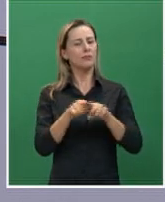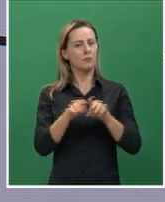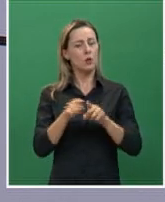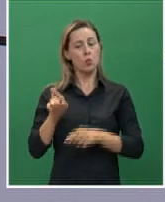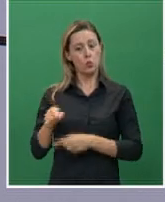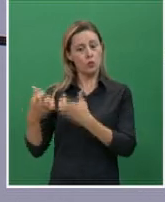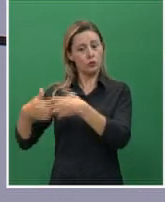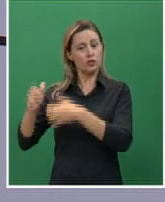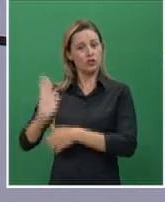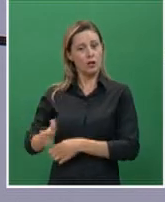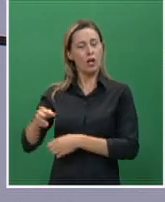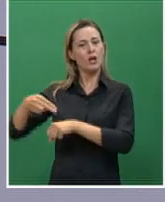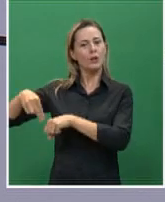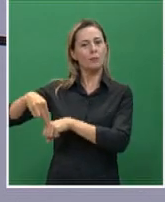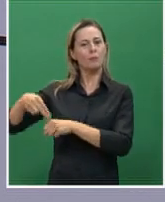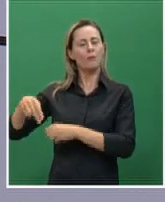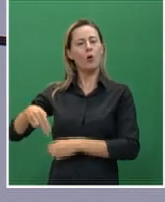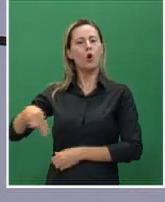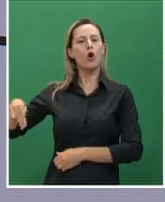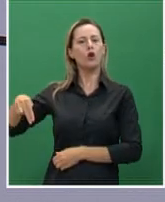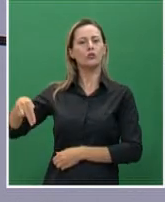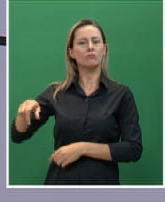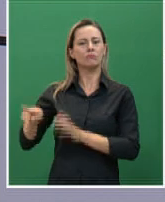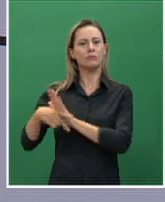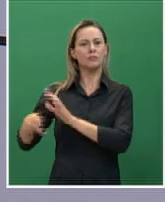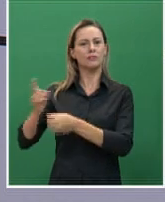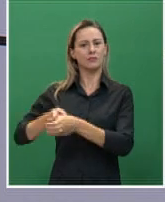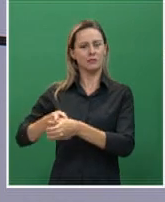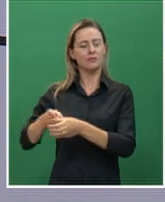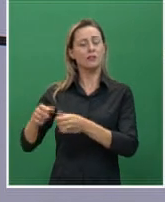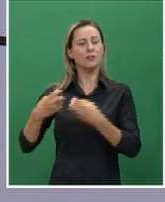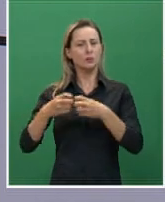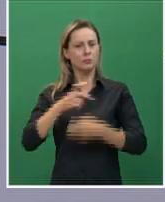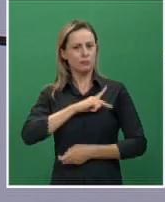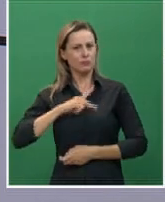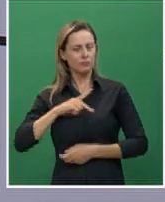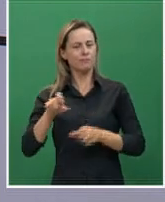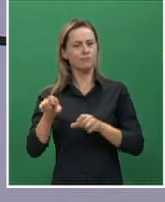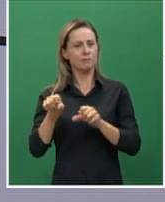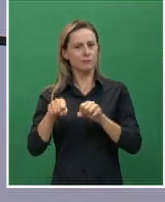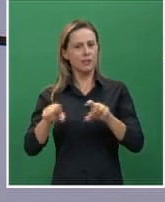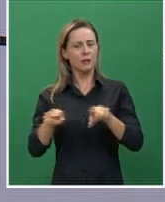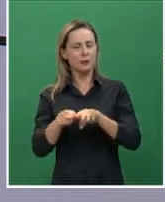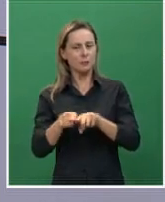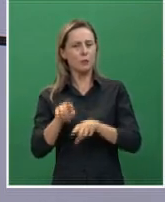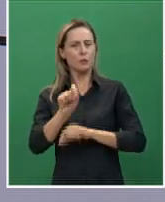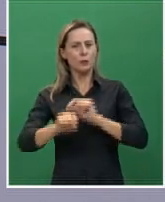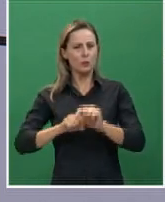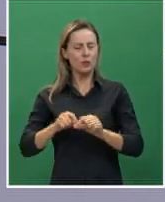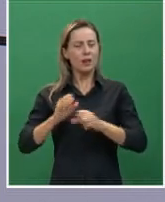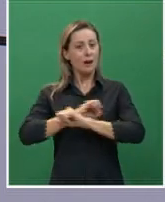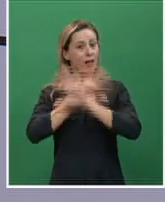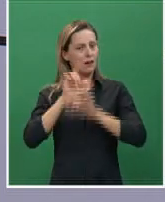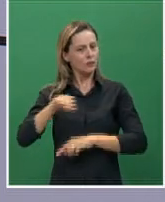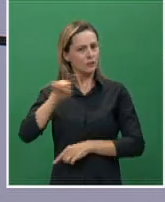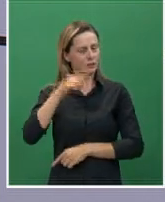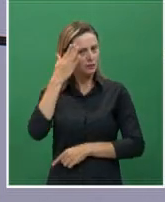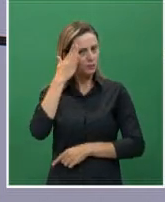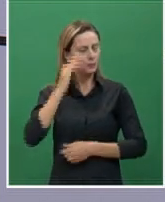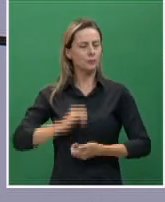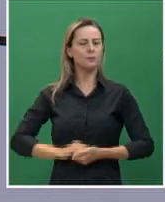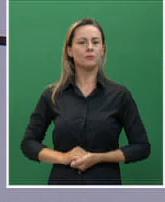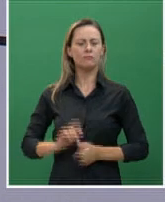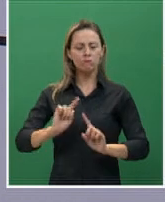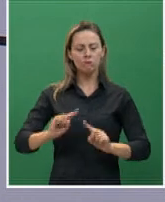região norte da cidade e que inclusive prevê a integração dos modais de transporte coletivo até para esclarecimento da comunidade um dos nossos maiores